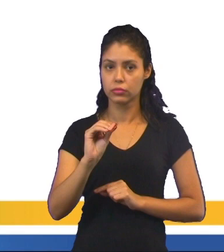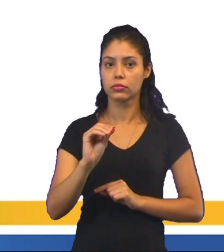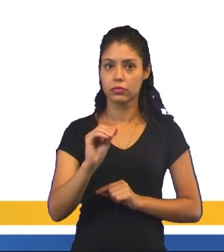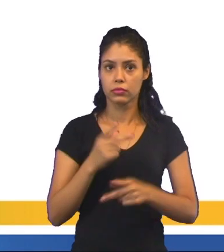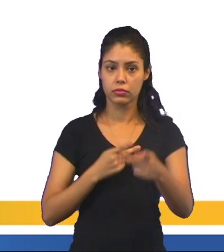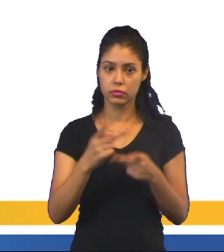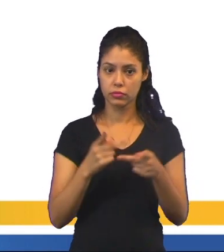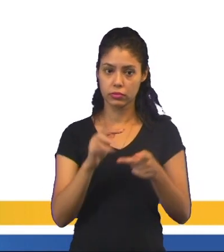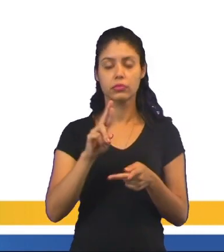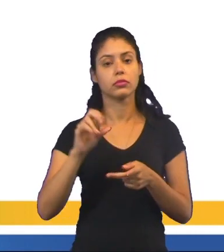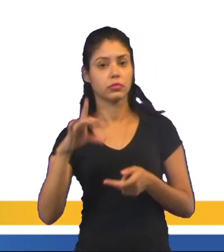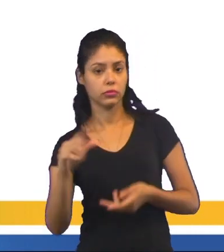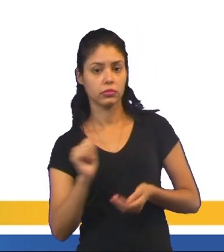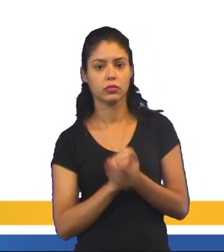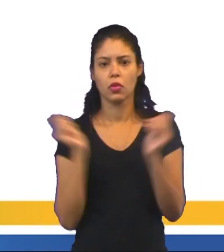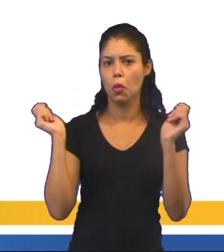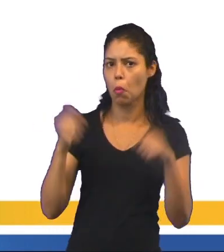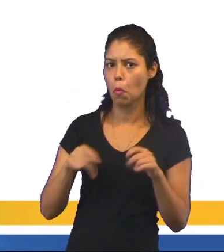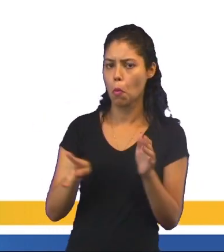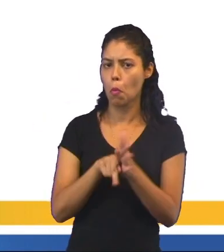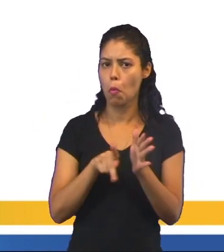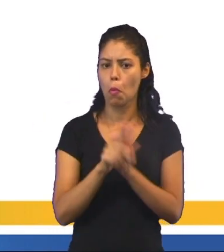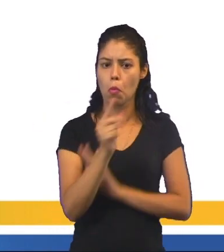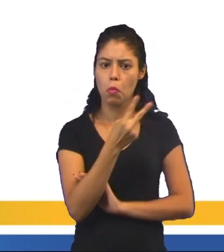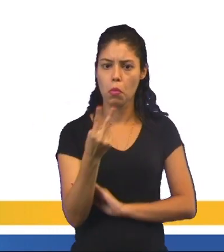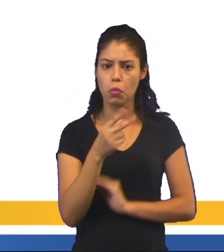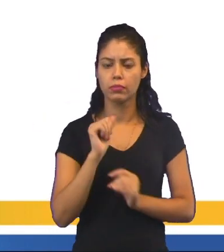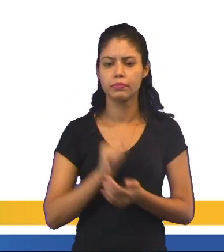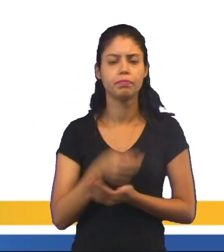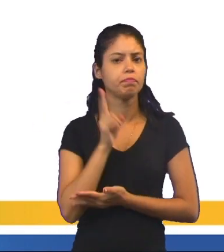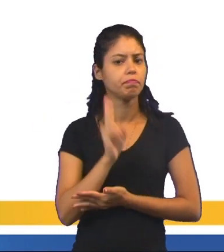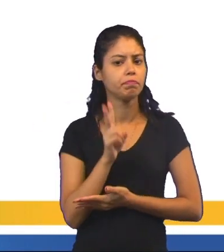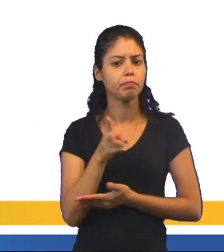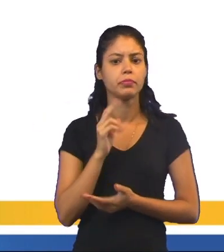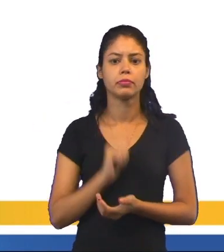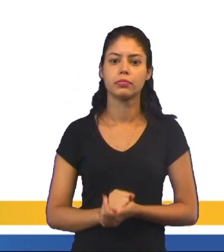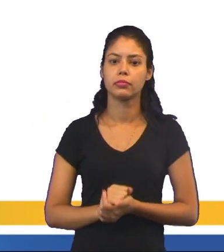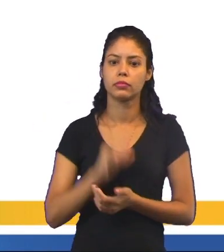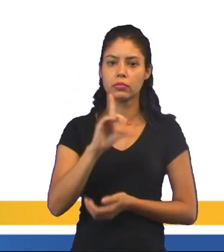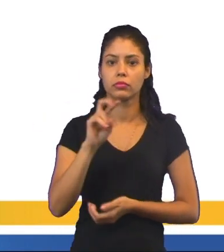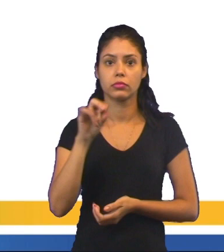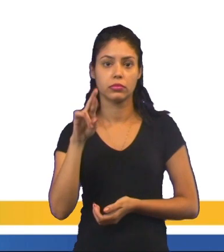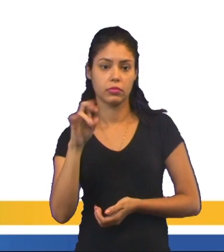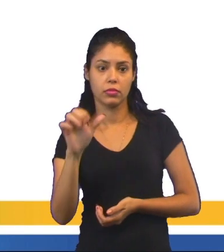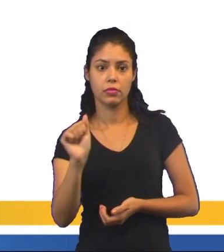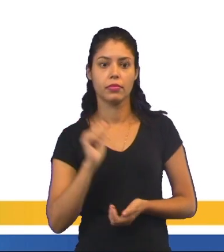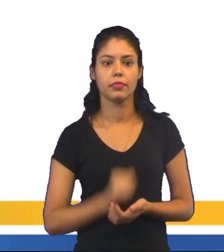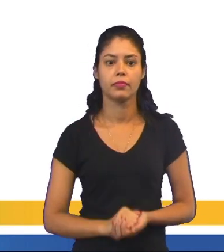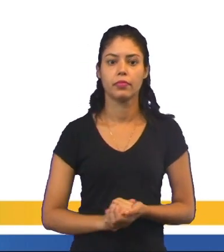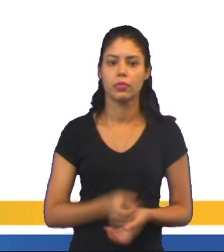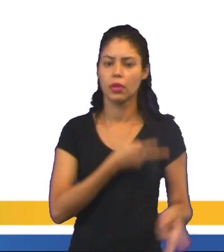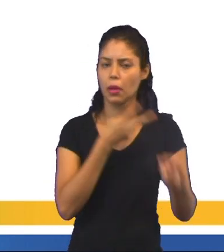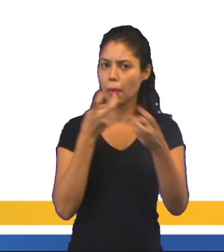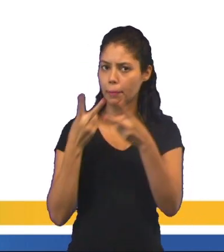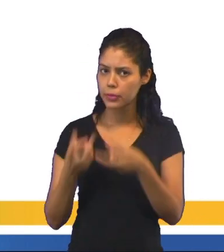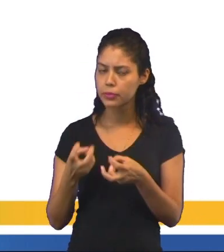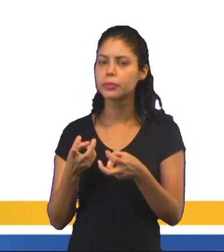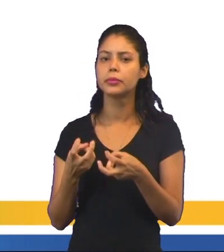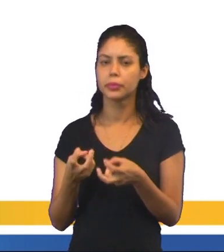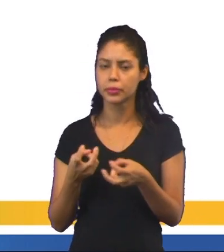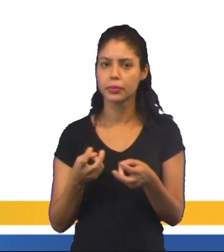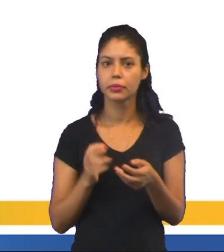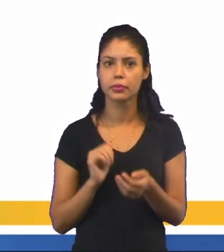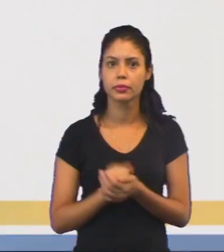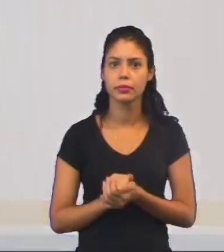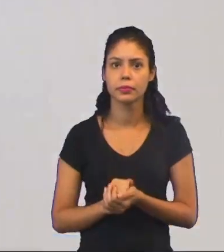no plano cartesiano por dois pontos distintos sempre serão colineares tá